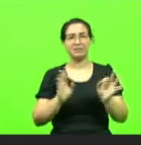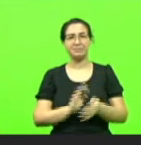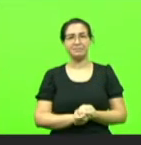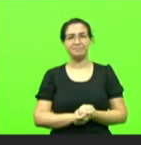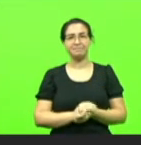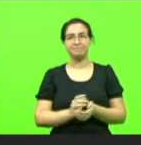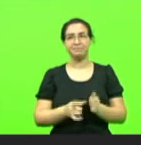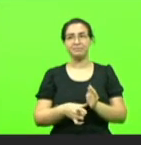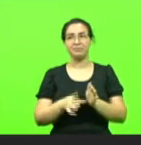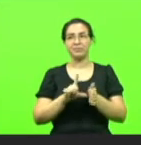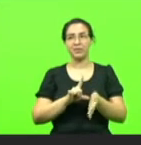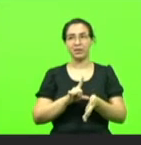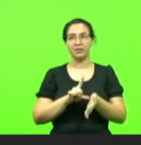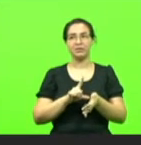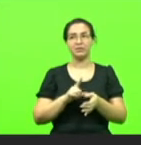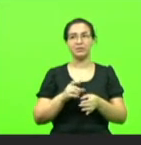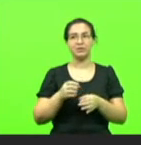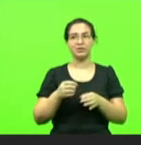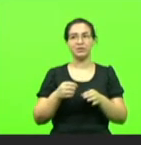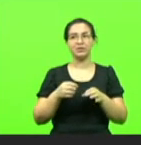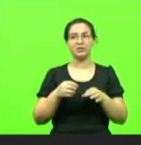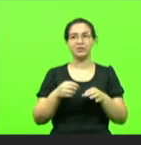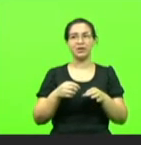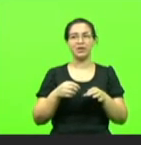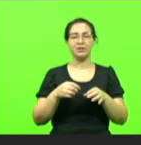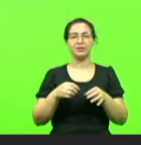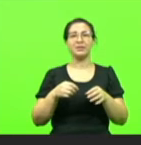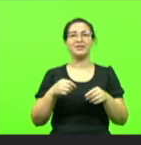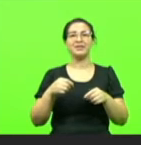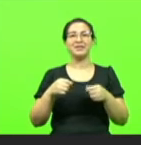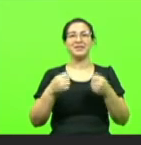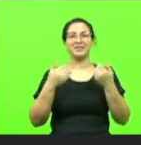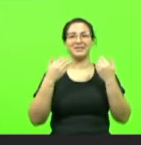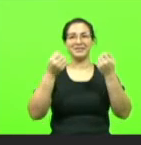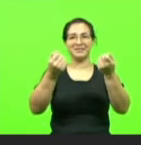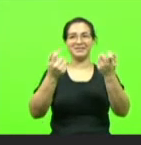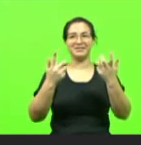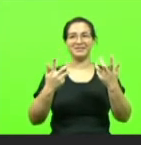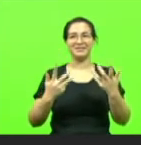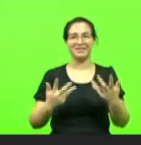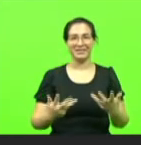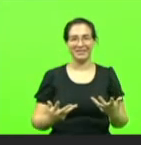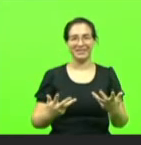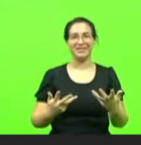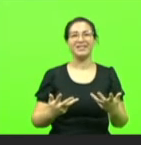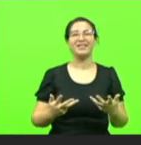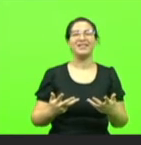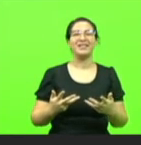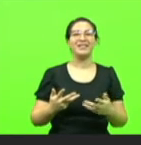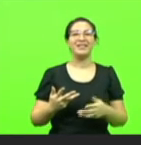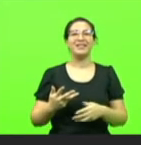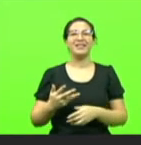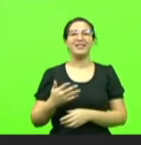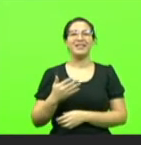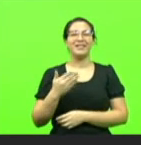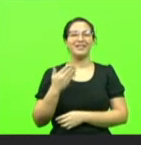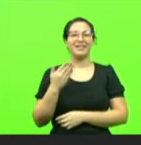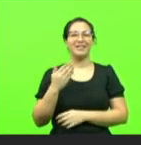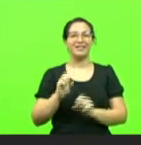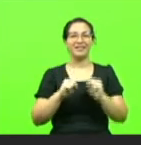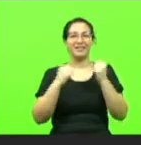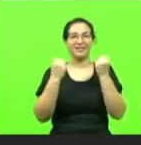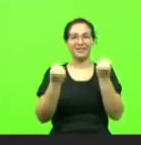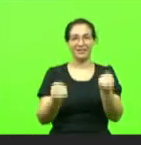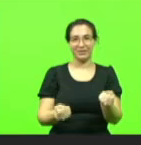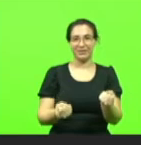ante ao exposto e o âmbito desta Comissão da direita de de táxi da comissão de